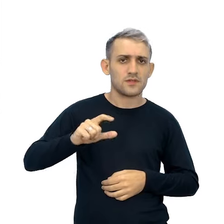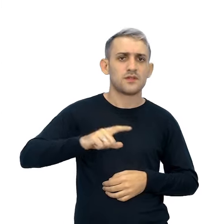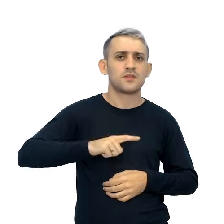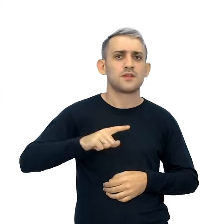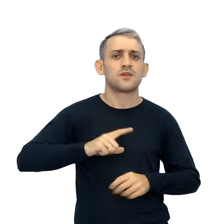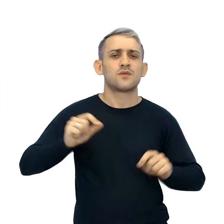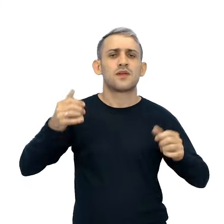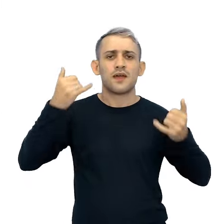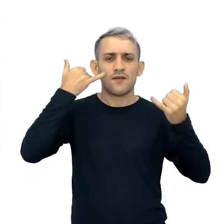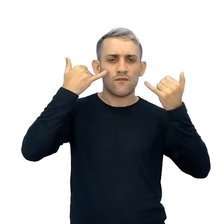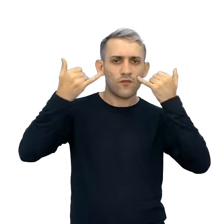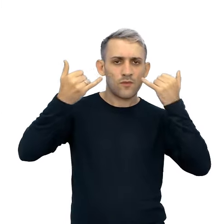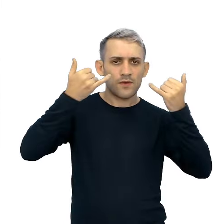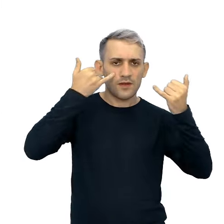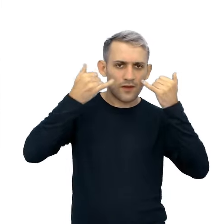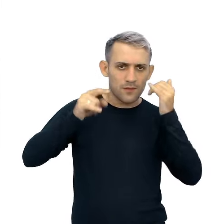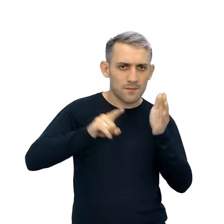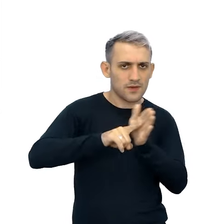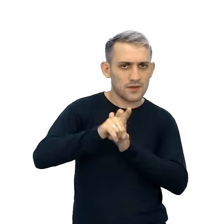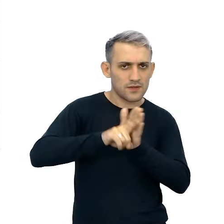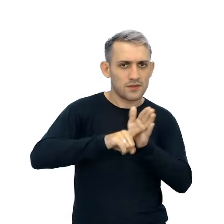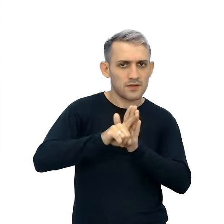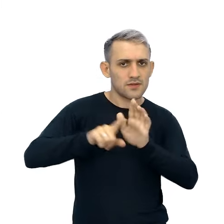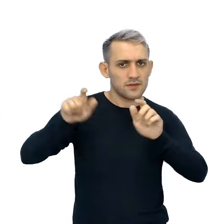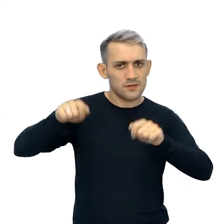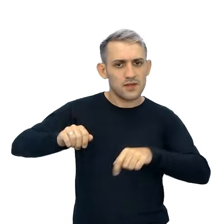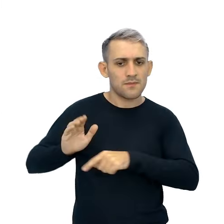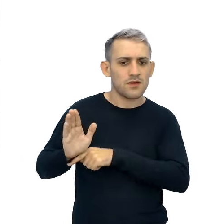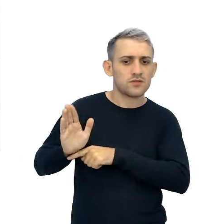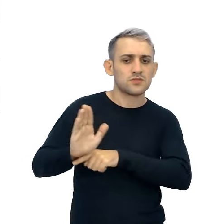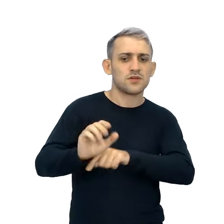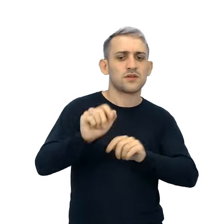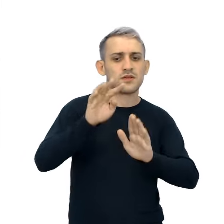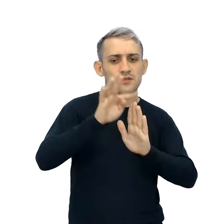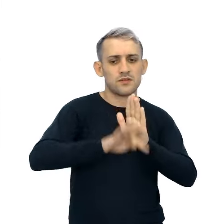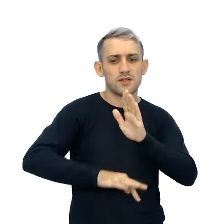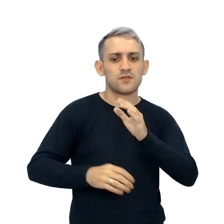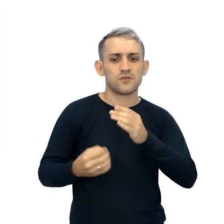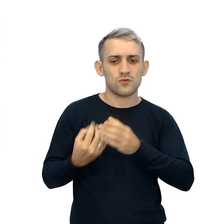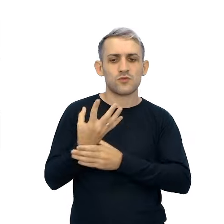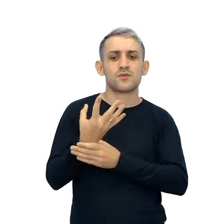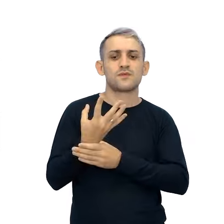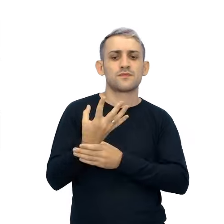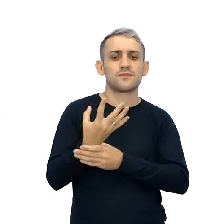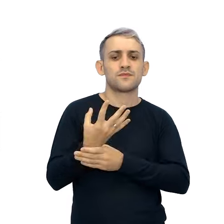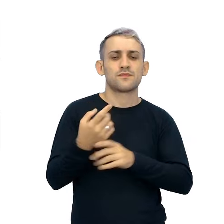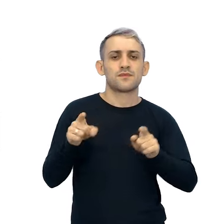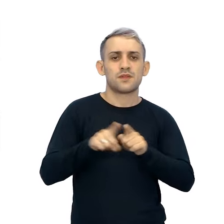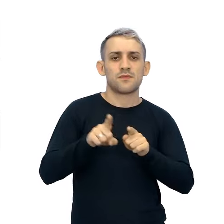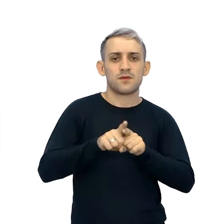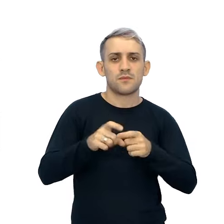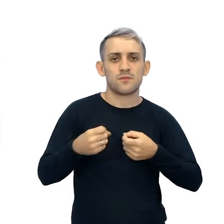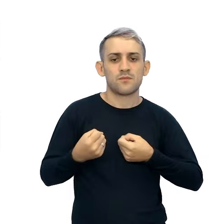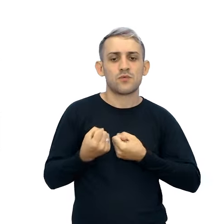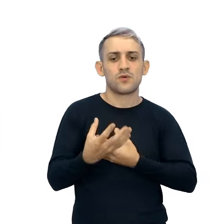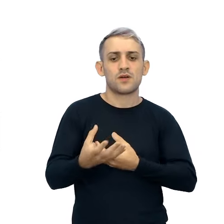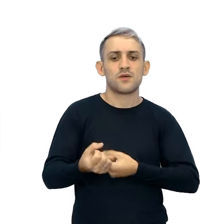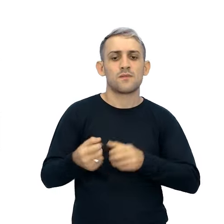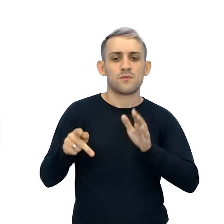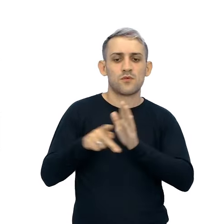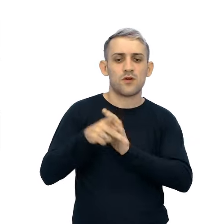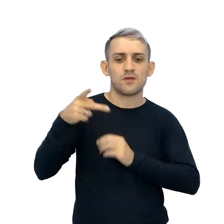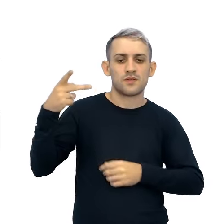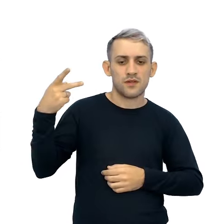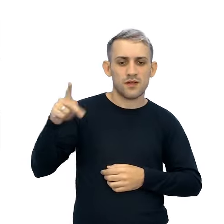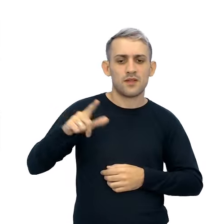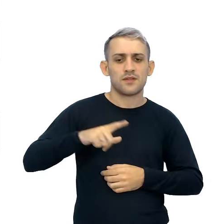pertinência das informações das pesquisas colaborando para a progressão do texto expositivo. O poema Morte e Vida Severina traz